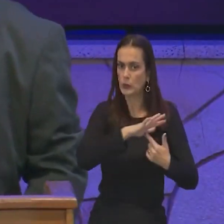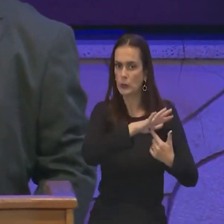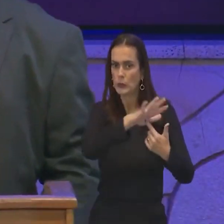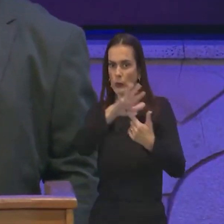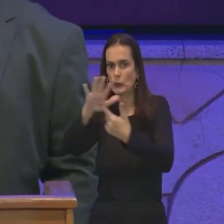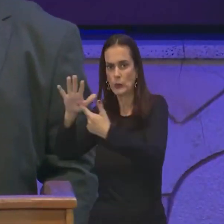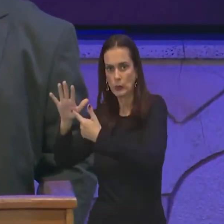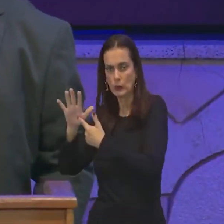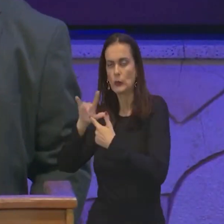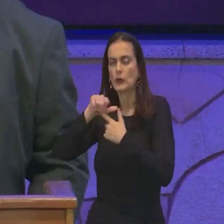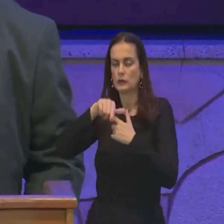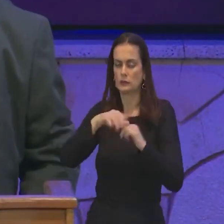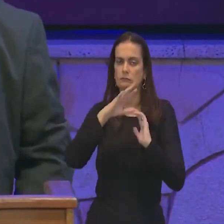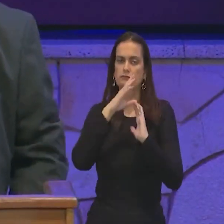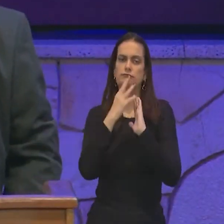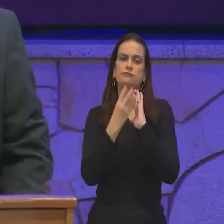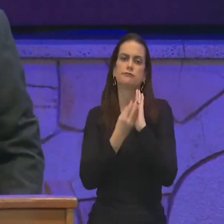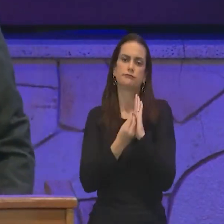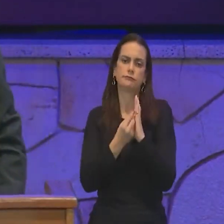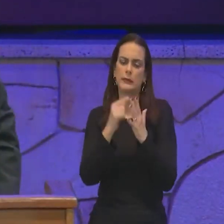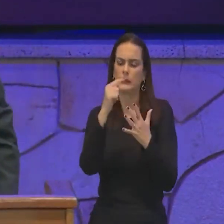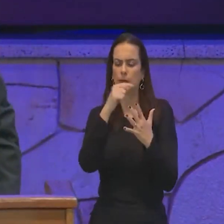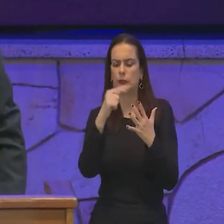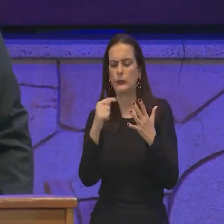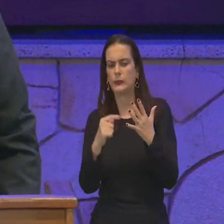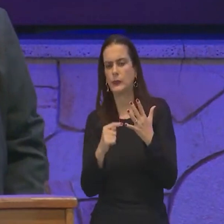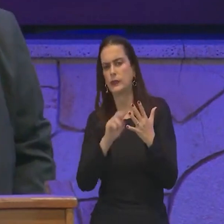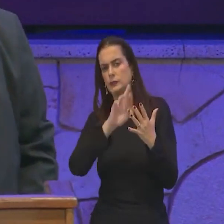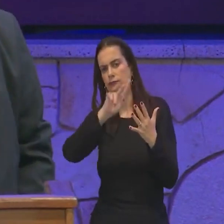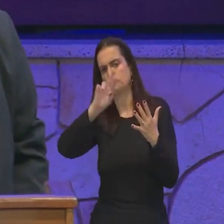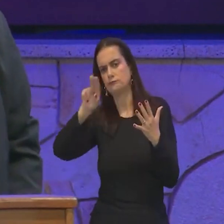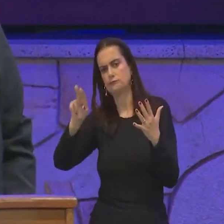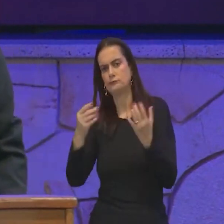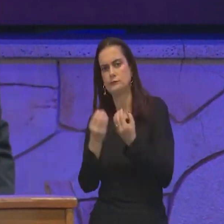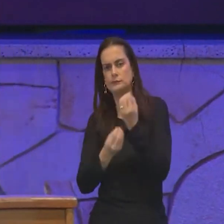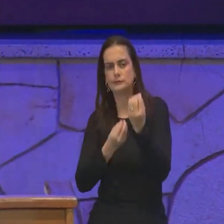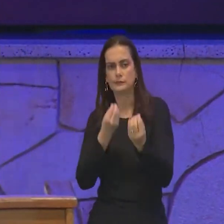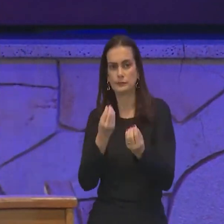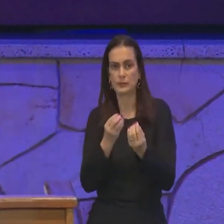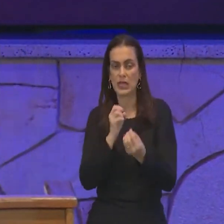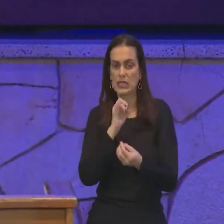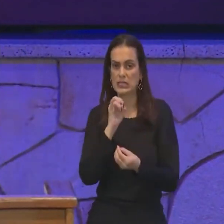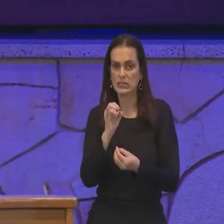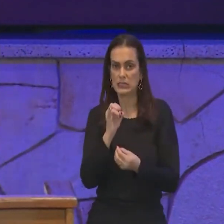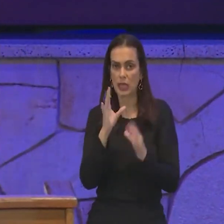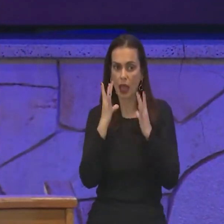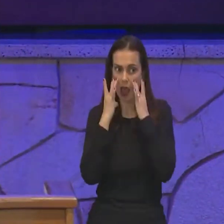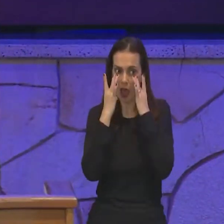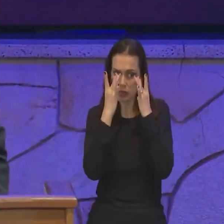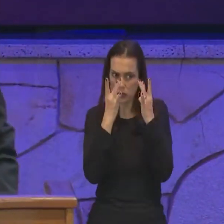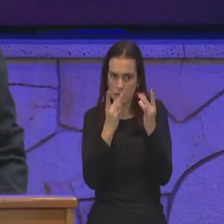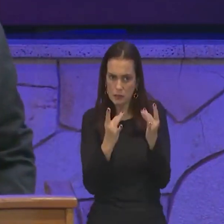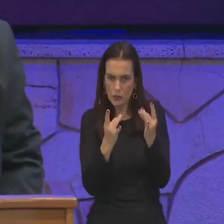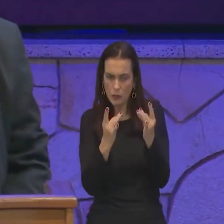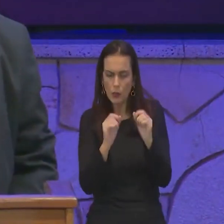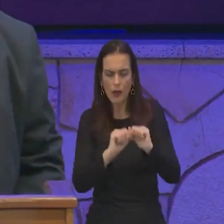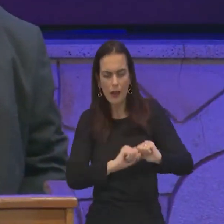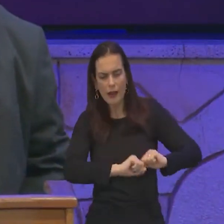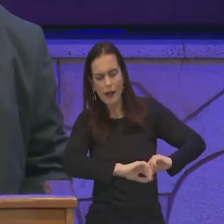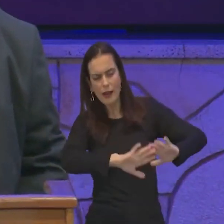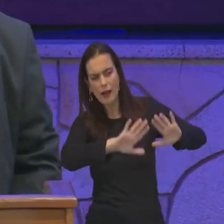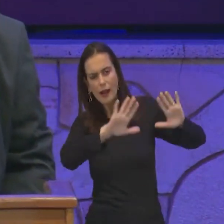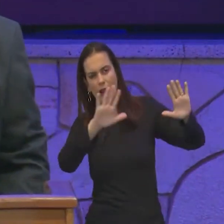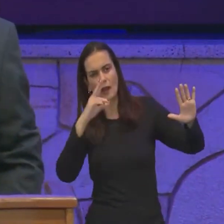aqui nesta casa de muitas formas e de muitas maneiras. Se você ficar atento, você verá claramente o Senhor